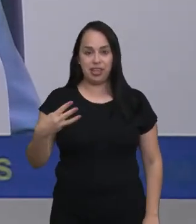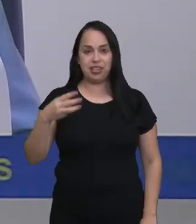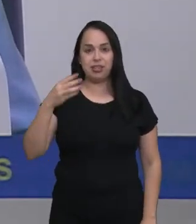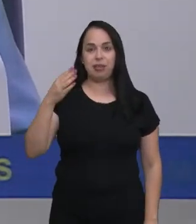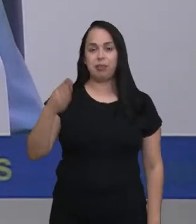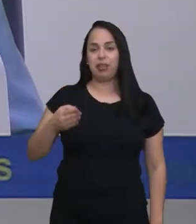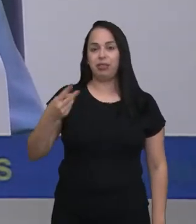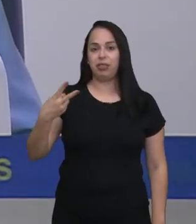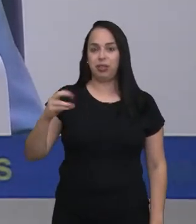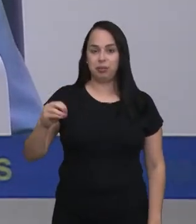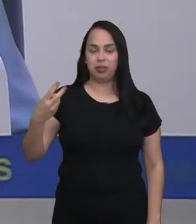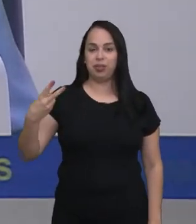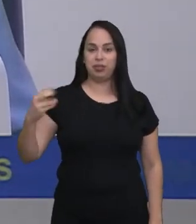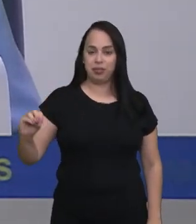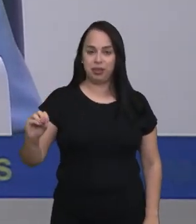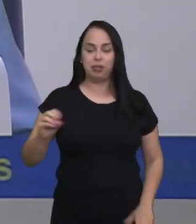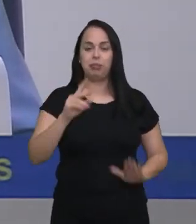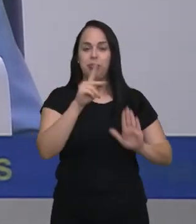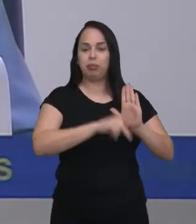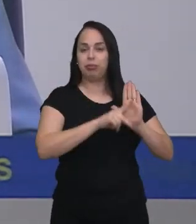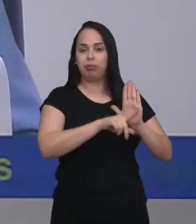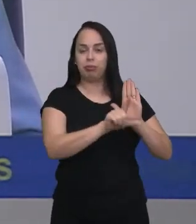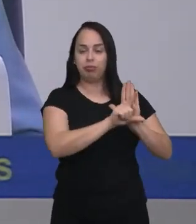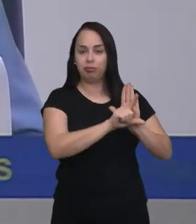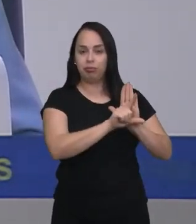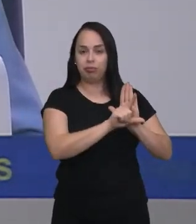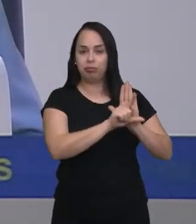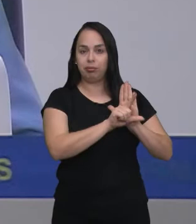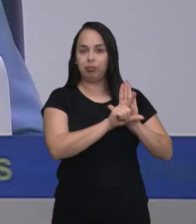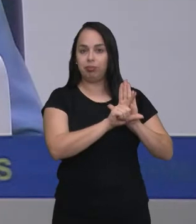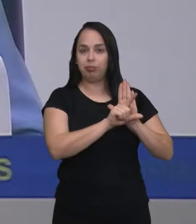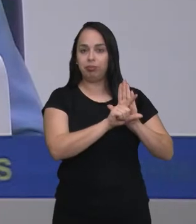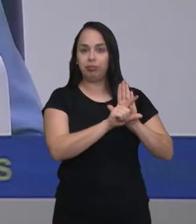5573-2020, projeto de lei